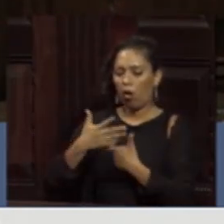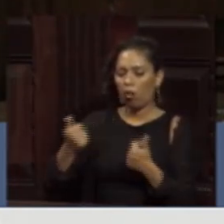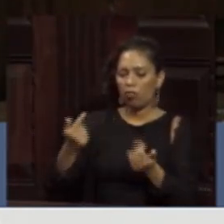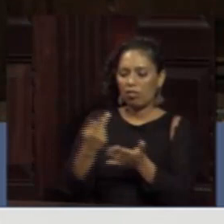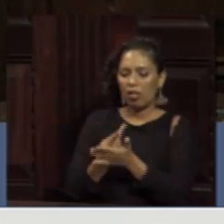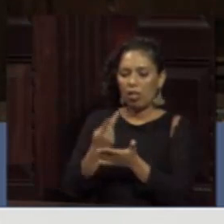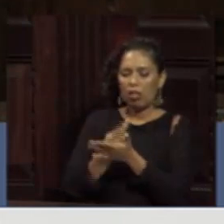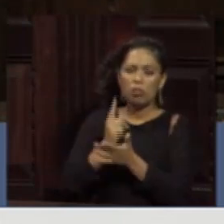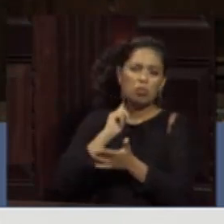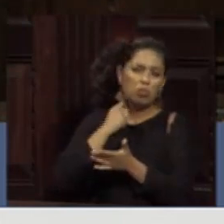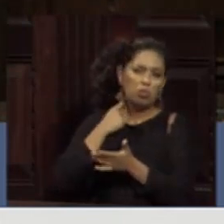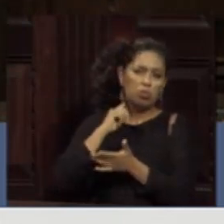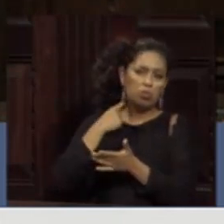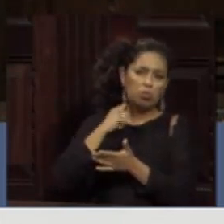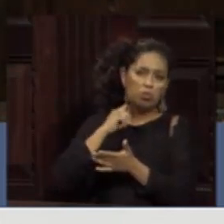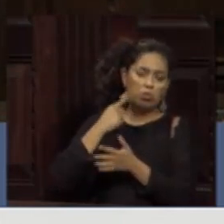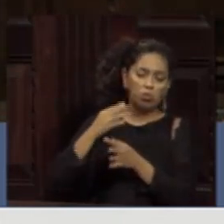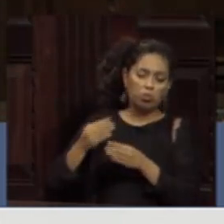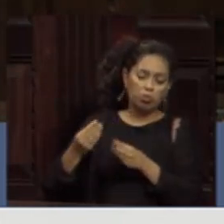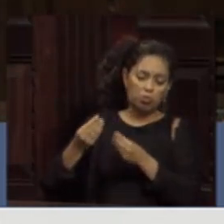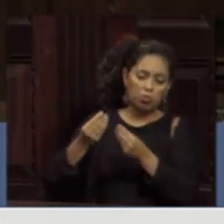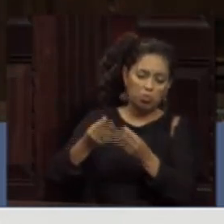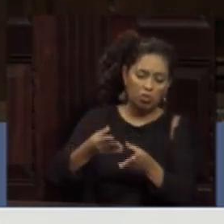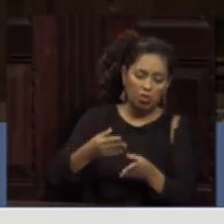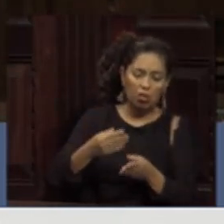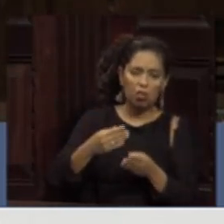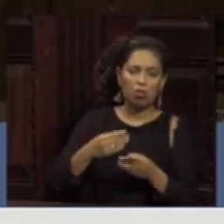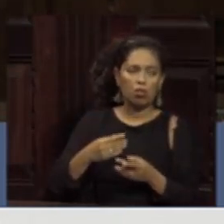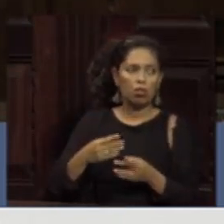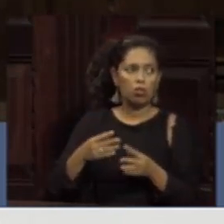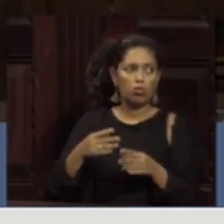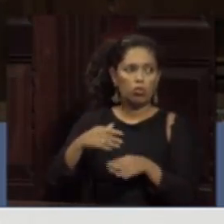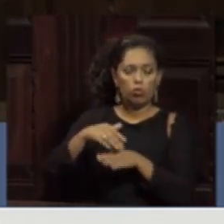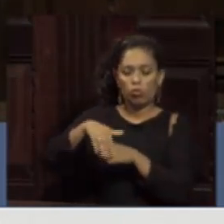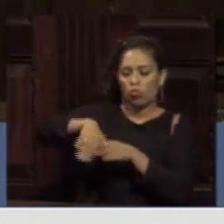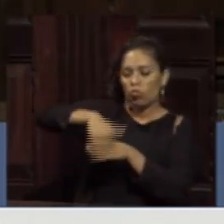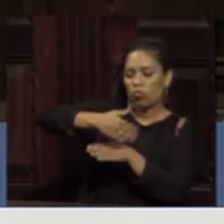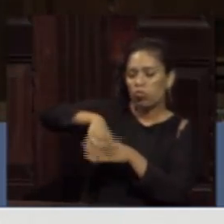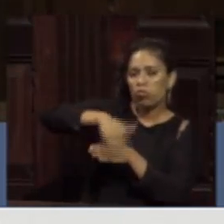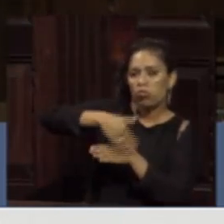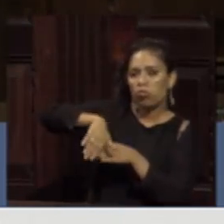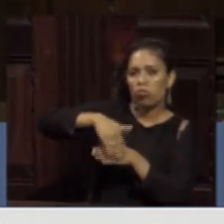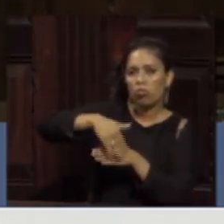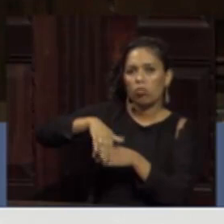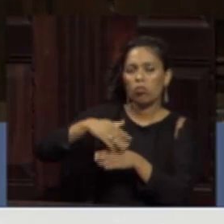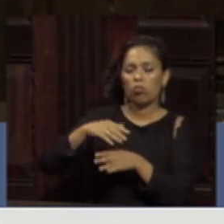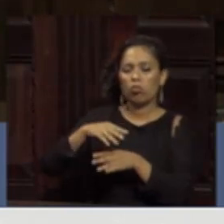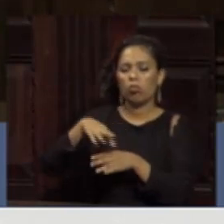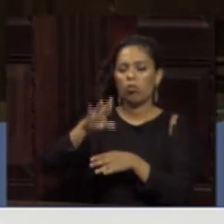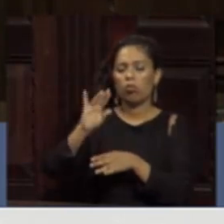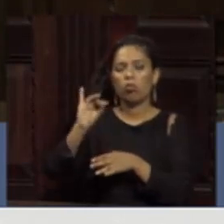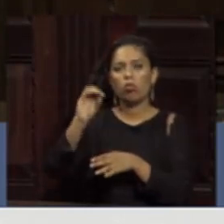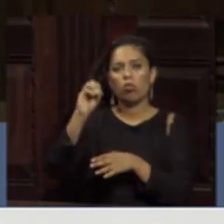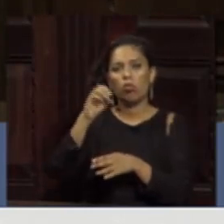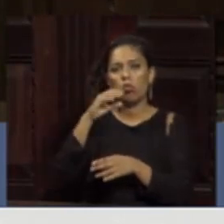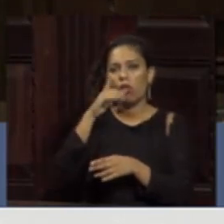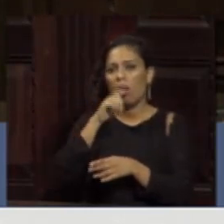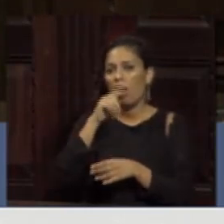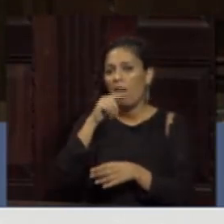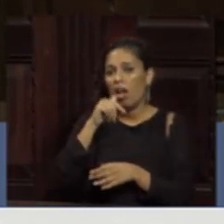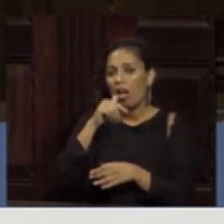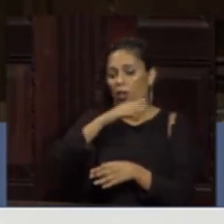nos rios e lagos da região, não só alcançando o lençol freático,